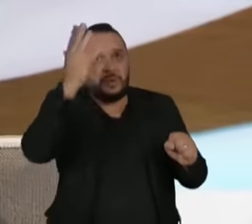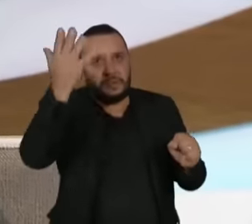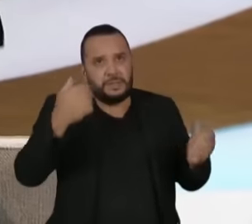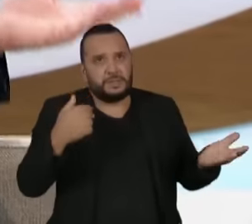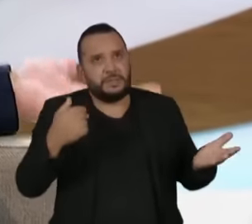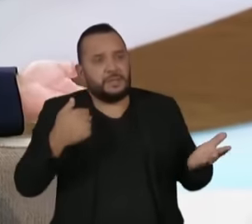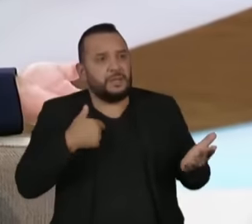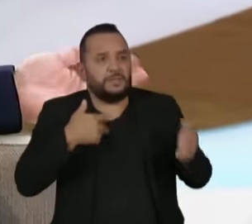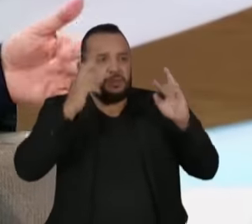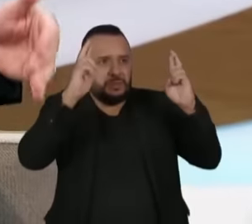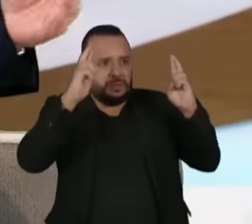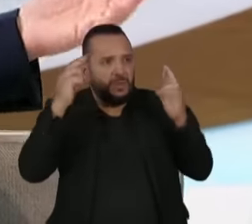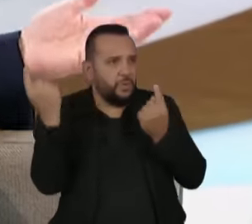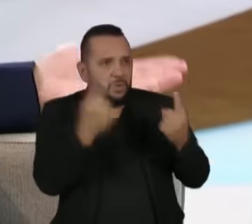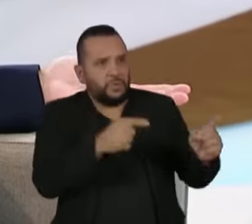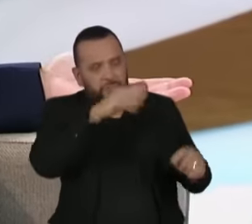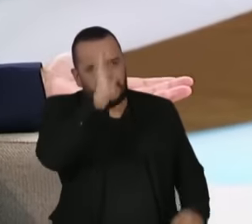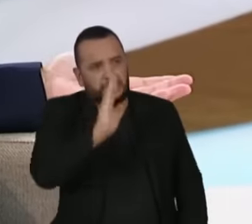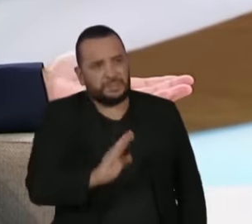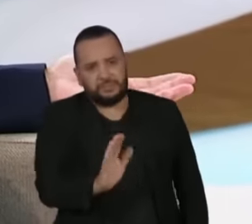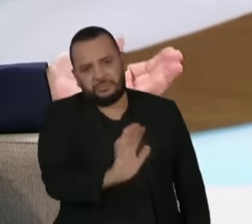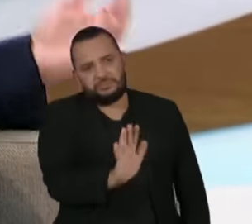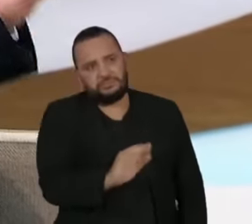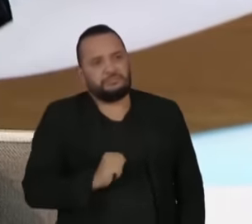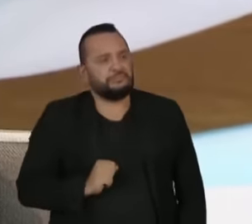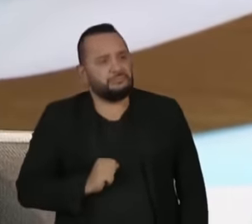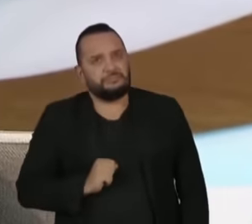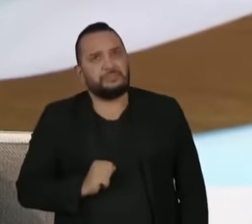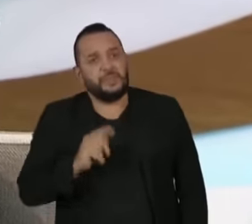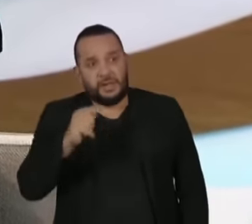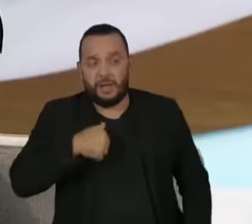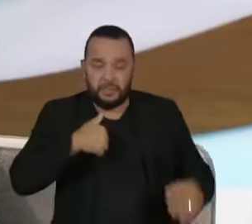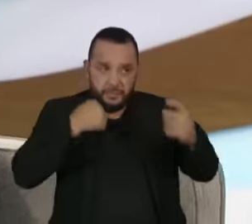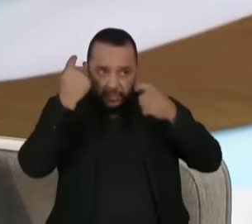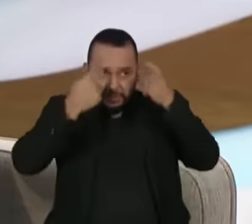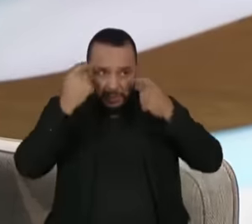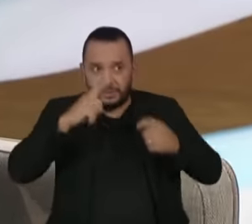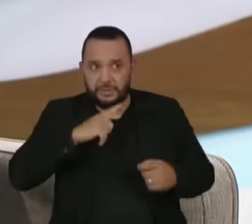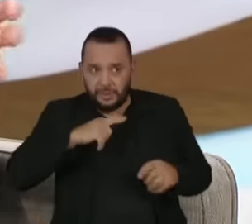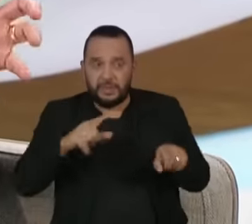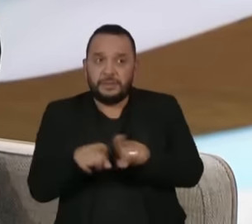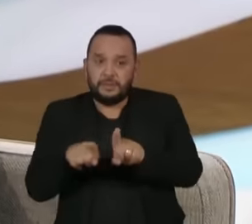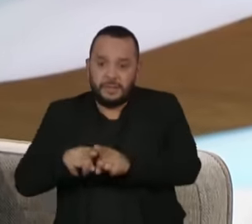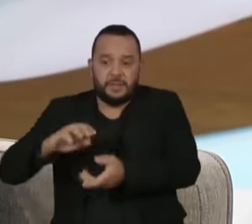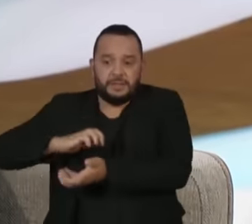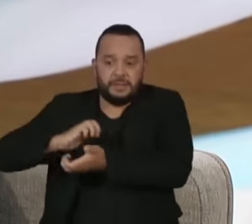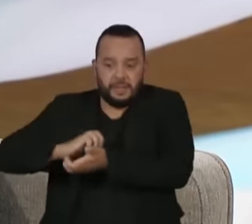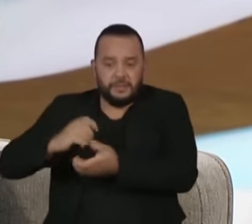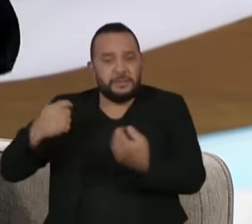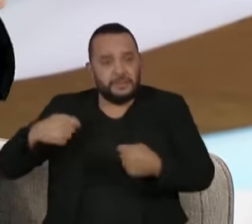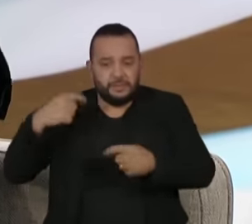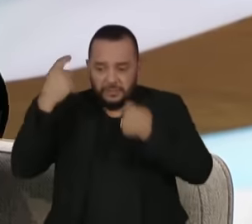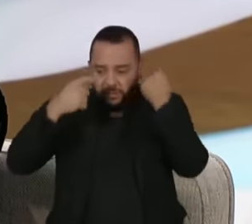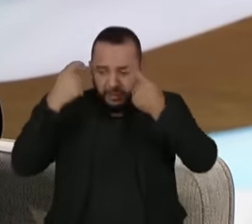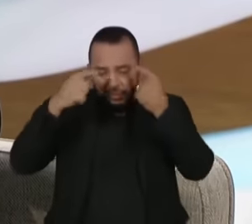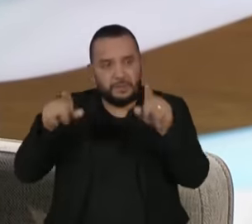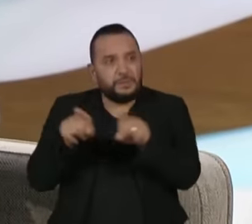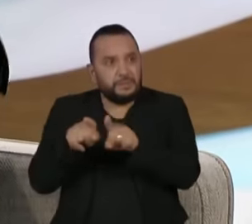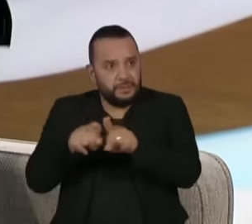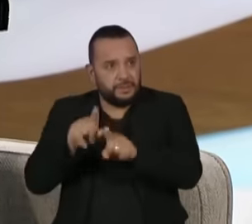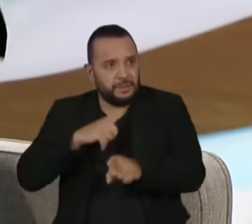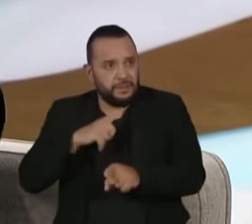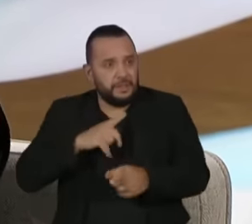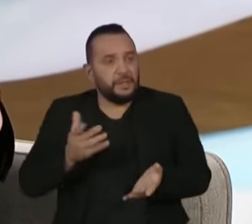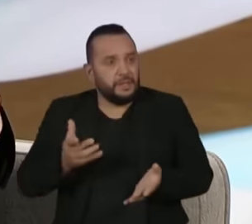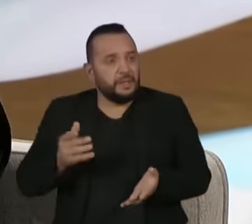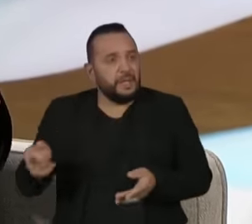eu vou torcer contra o meu país, contra as empresas brasileiras? Claro que não. É uma preocupação que eu tenho, que o Supremo também deveria ter, de, como eu falei, nessa autorregulação entre